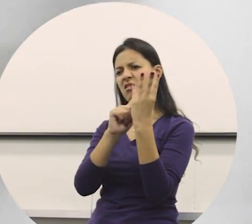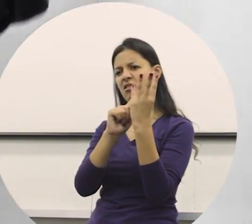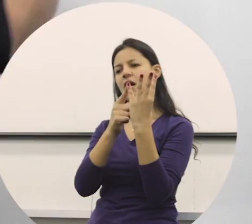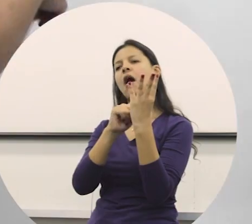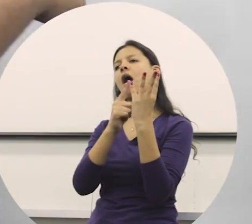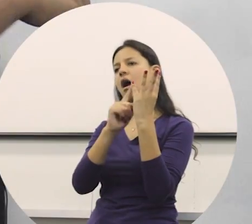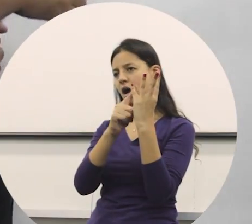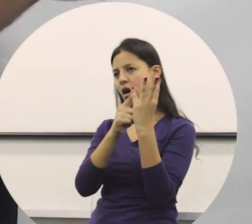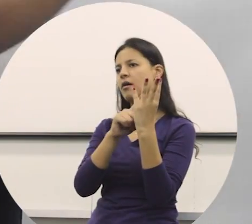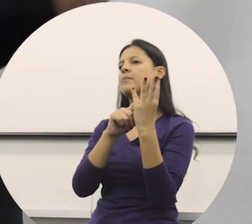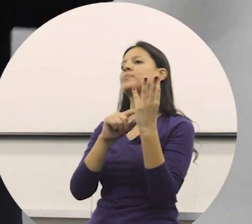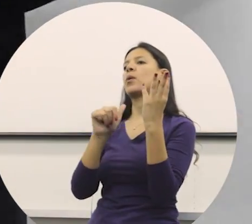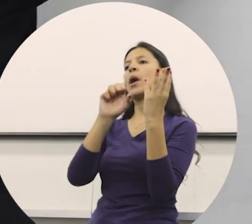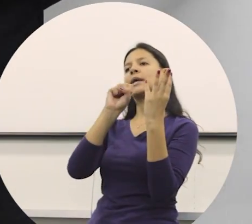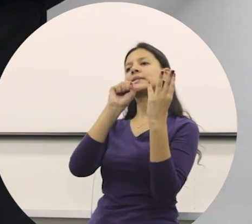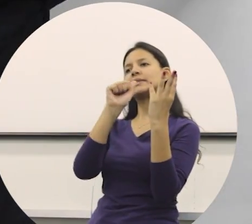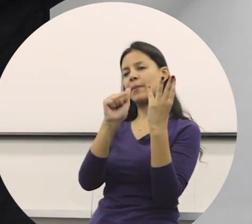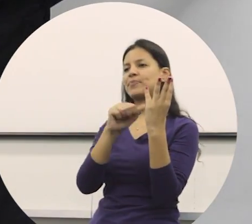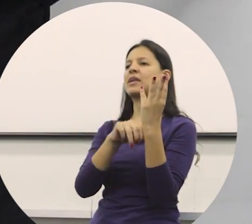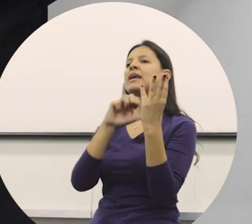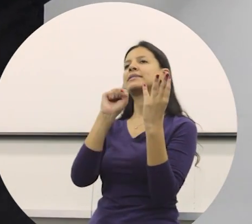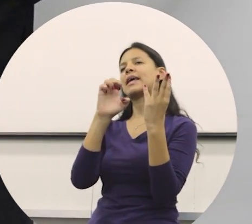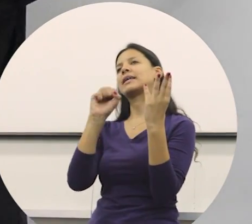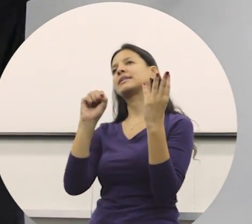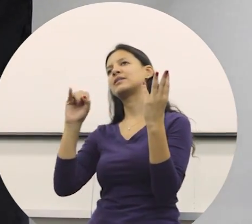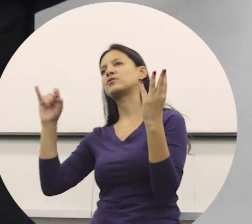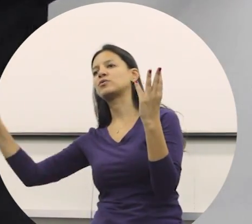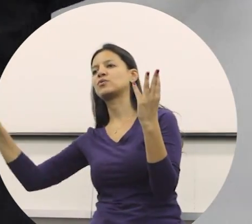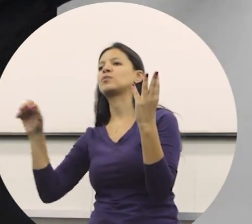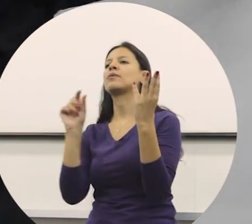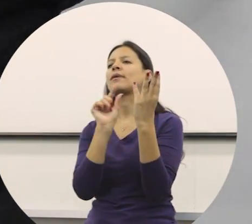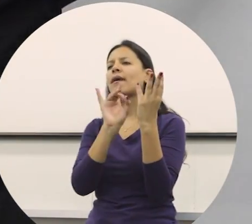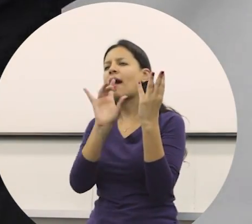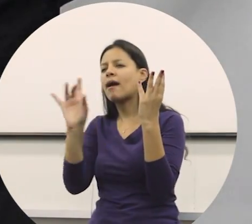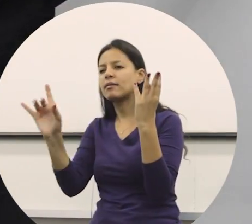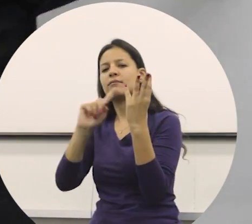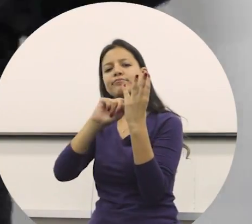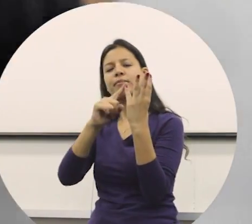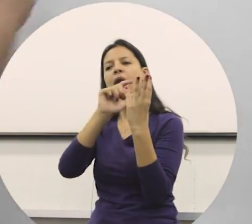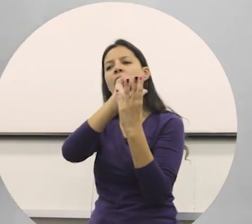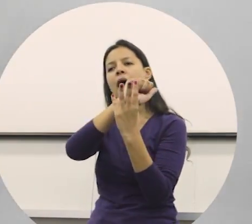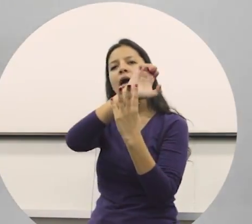Depois ela faz o sá, se só su. Pata, pipoco.